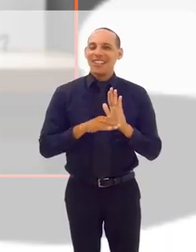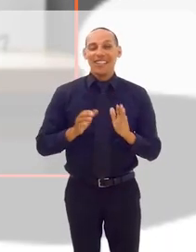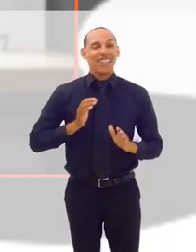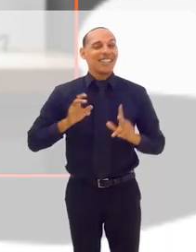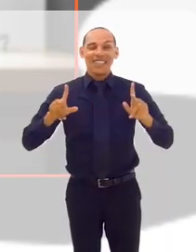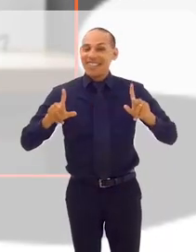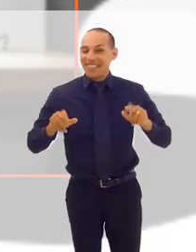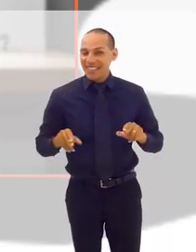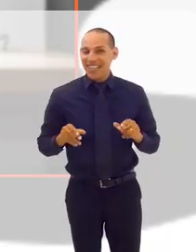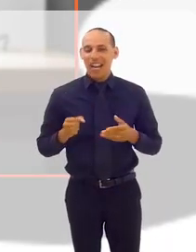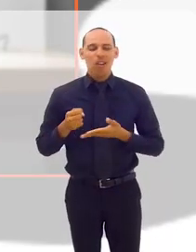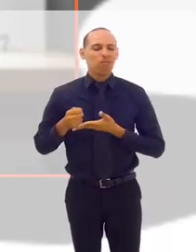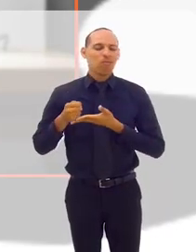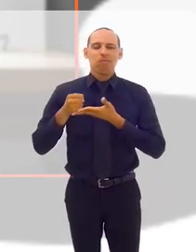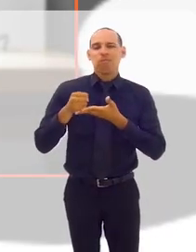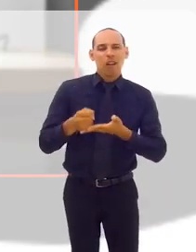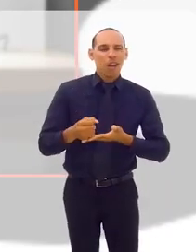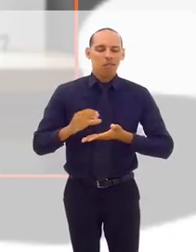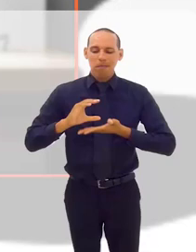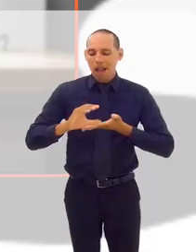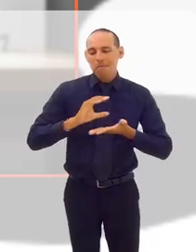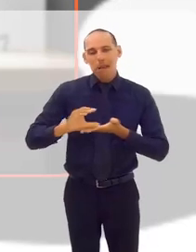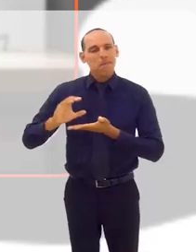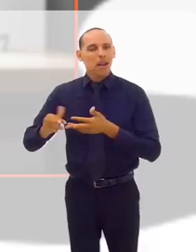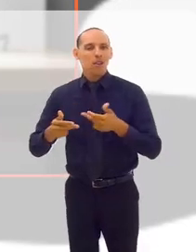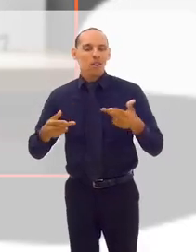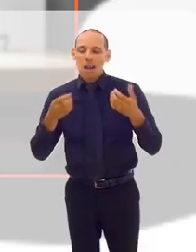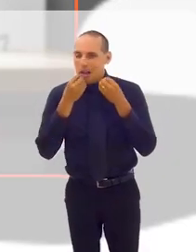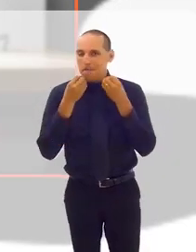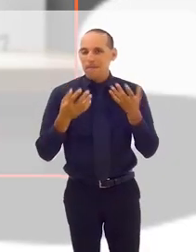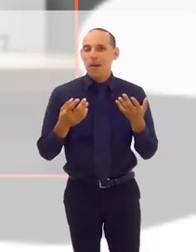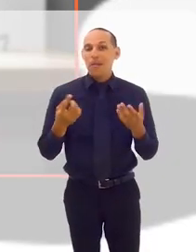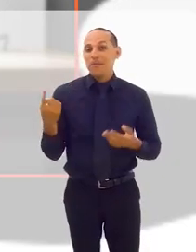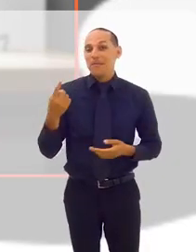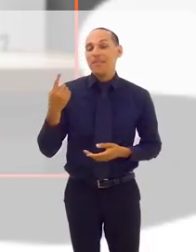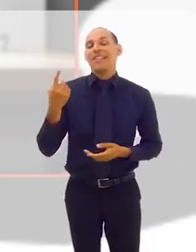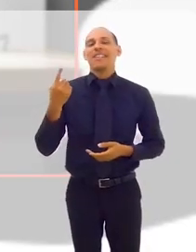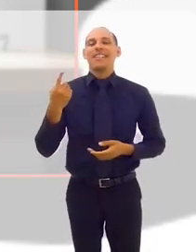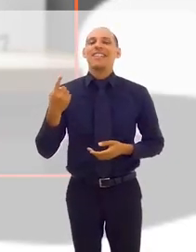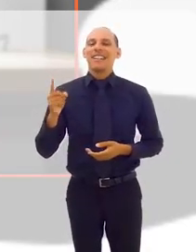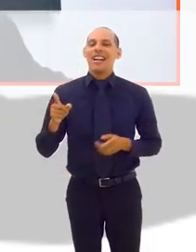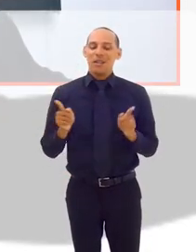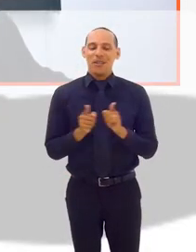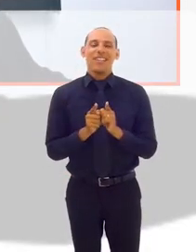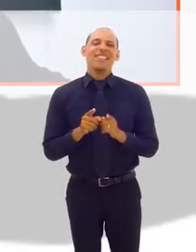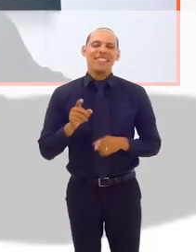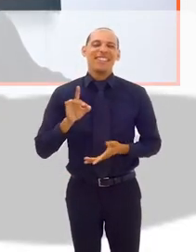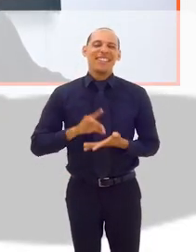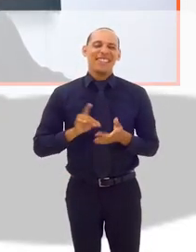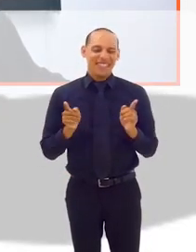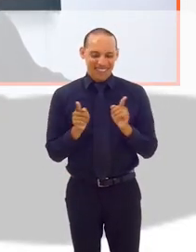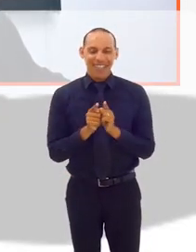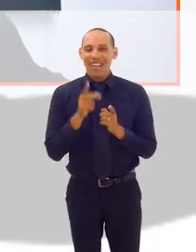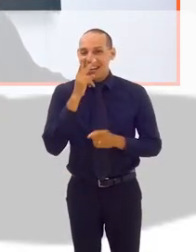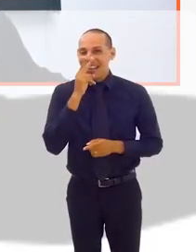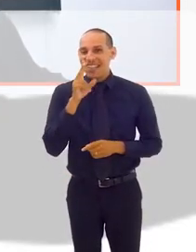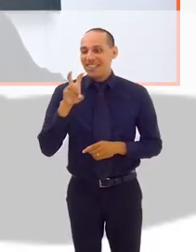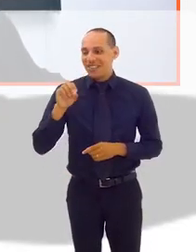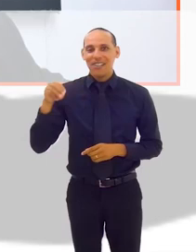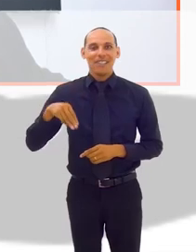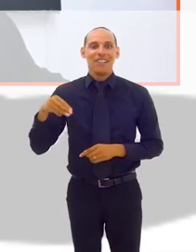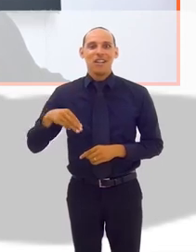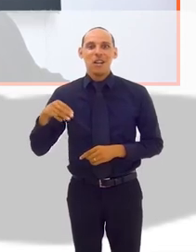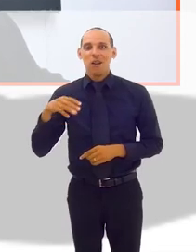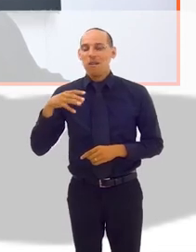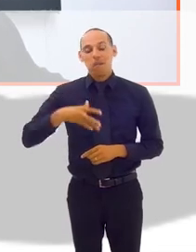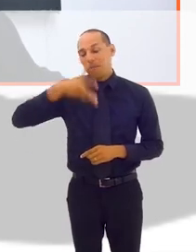que programa rico desse jeito, de doação, de coisa boa, de pioneirismo, dura pouco, né? E durou pouco mesmo, hein? Parece que